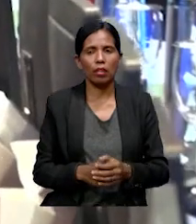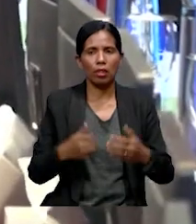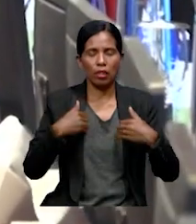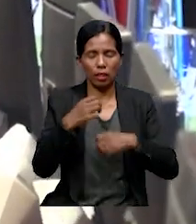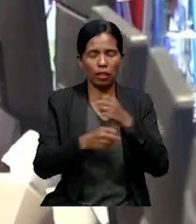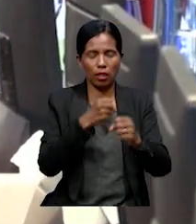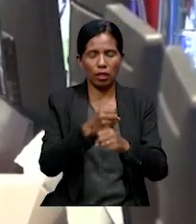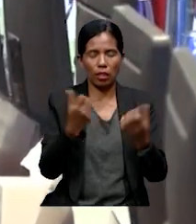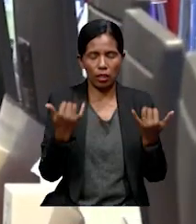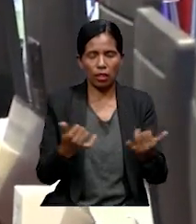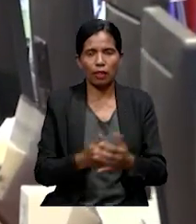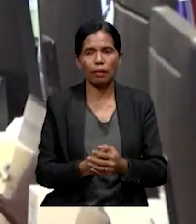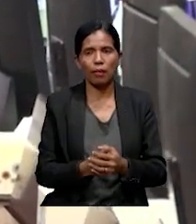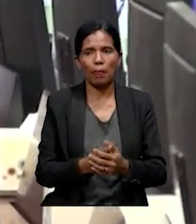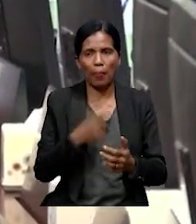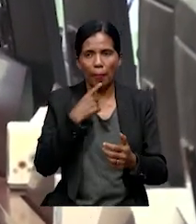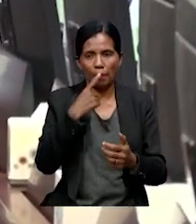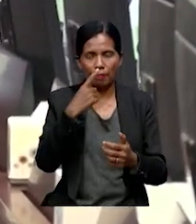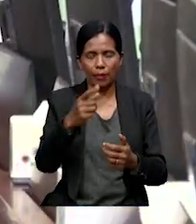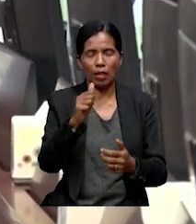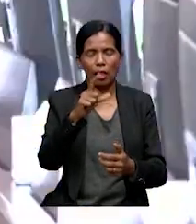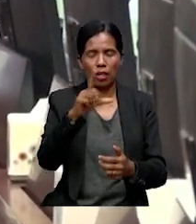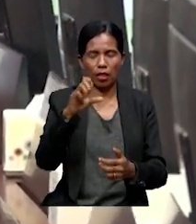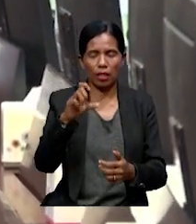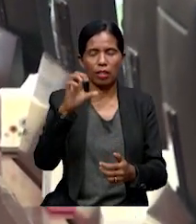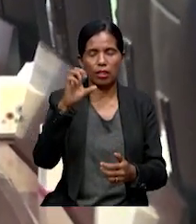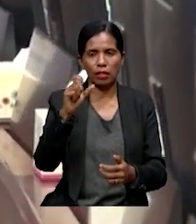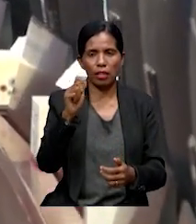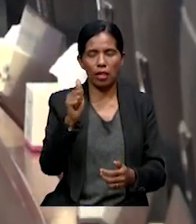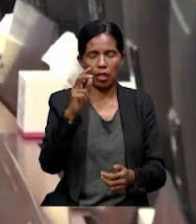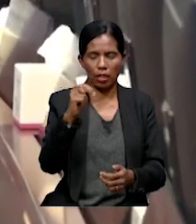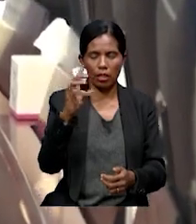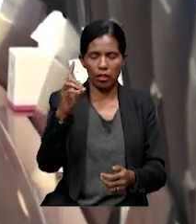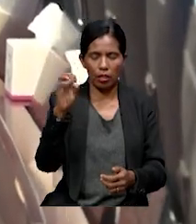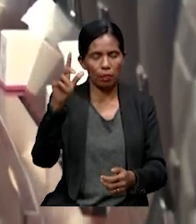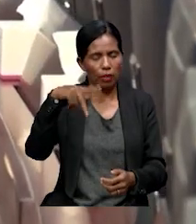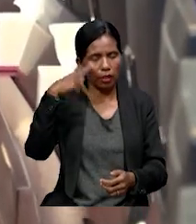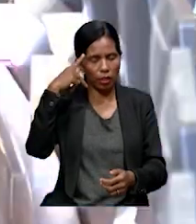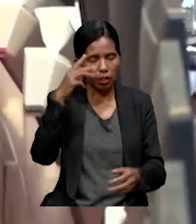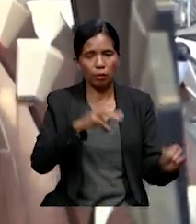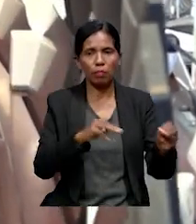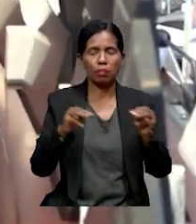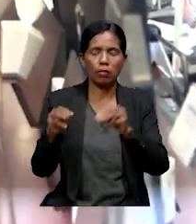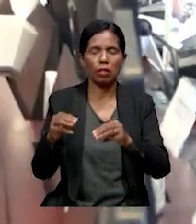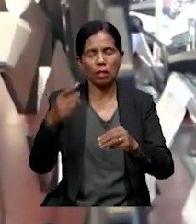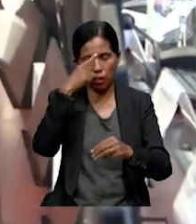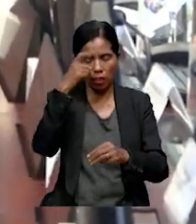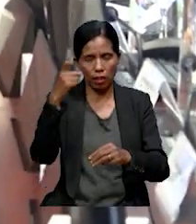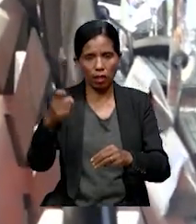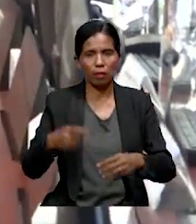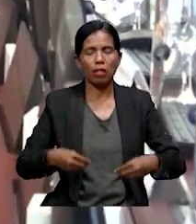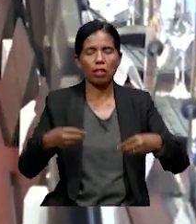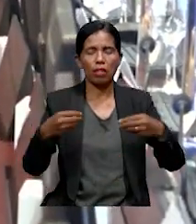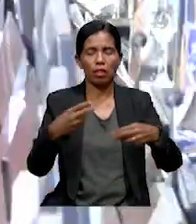Tinangidane, constitucionalista Alexandre Cortarella Araújo, halo análise Katak, política remodelação ne moço, tamba e fator em